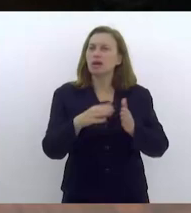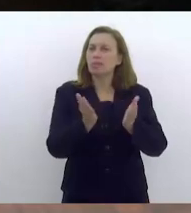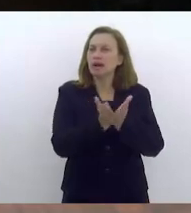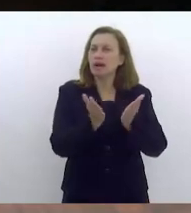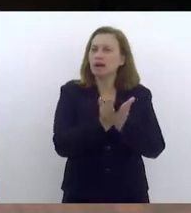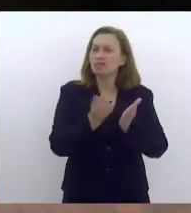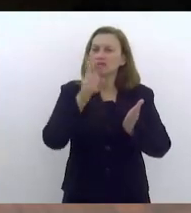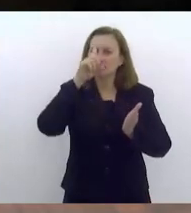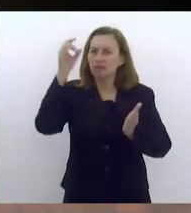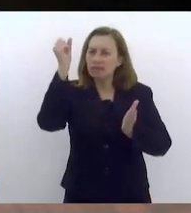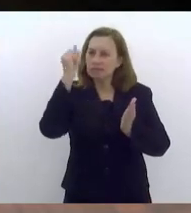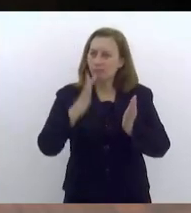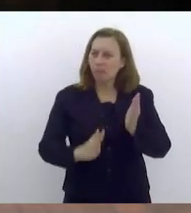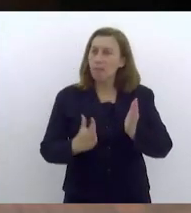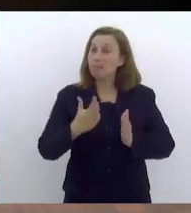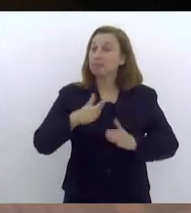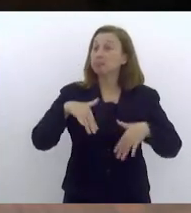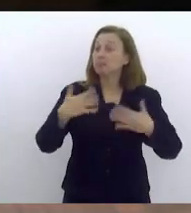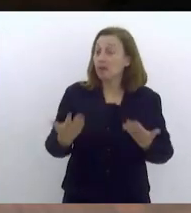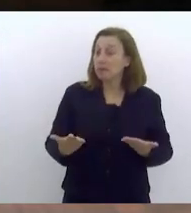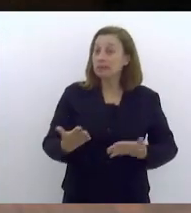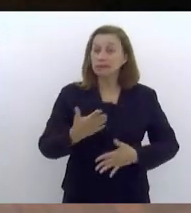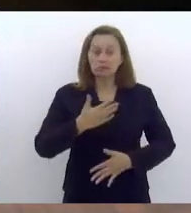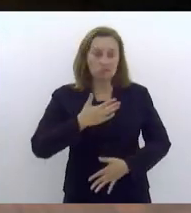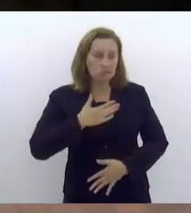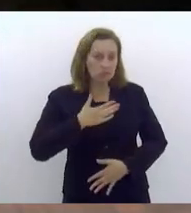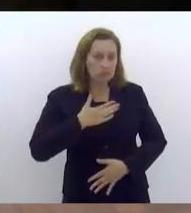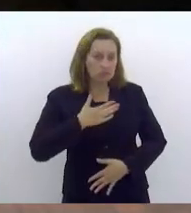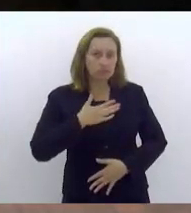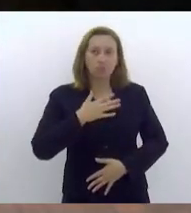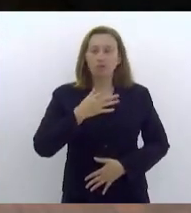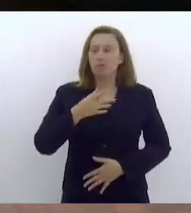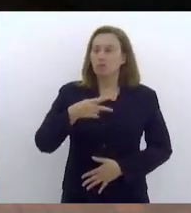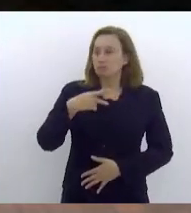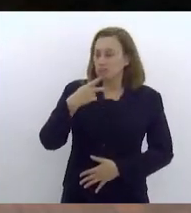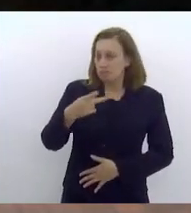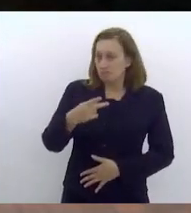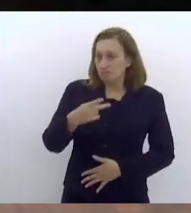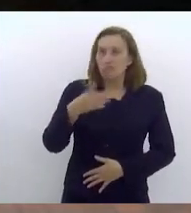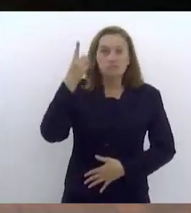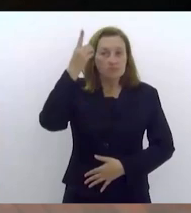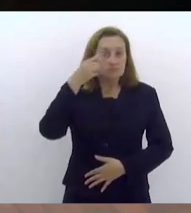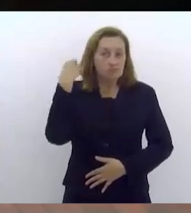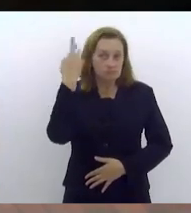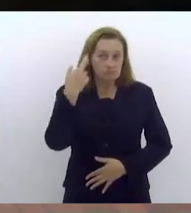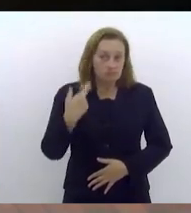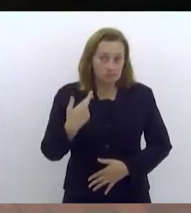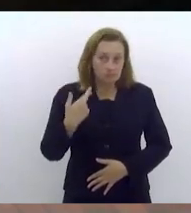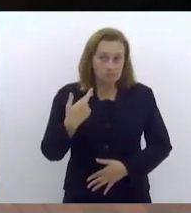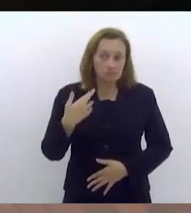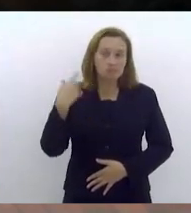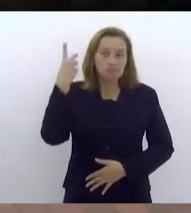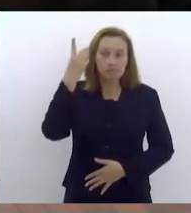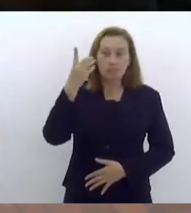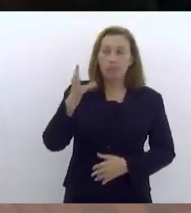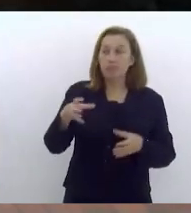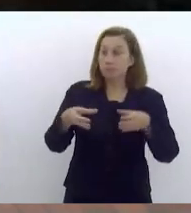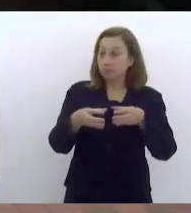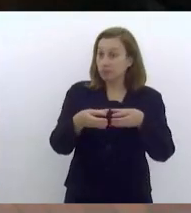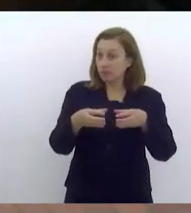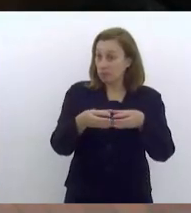diz. Então, a minha contestação, a minha observação, deputada Renata, e a